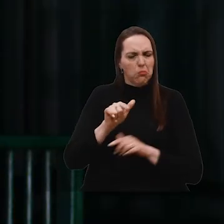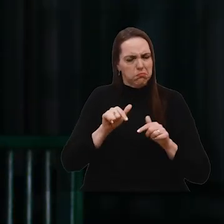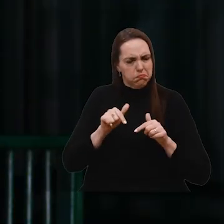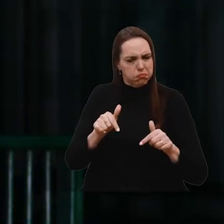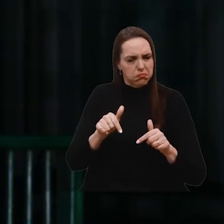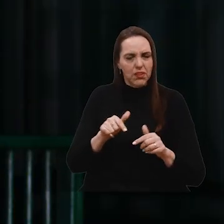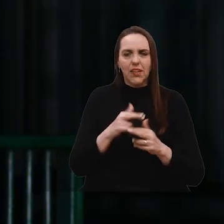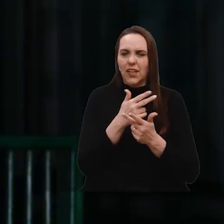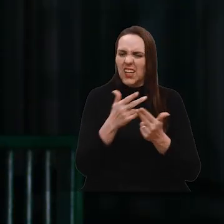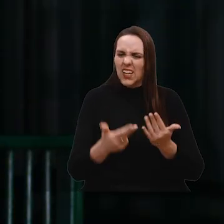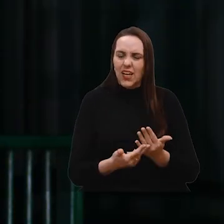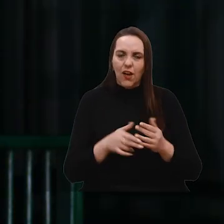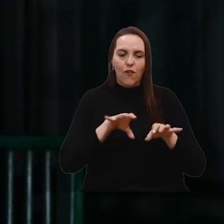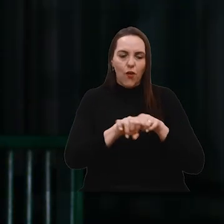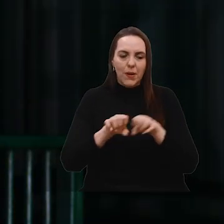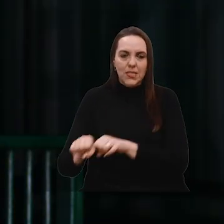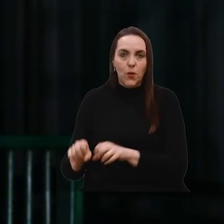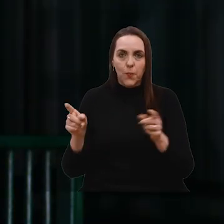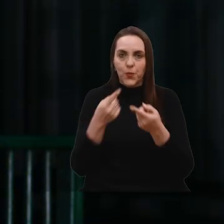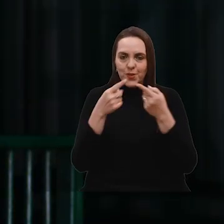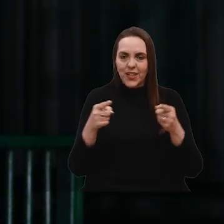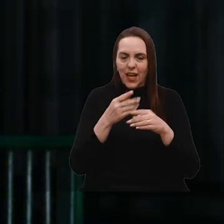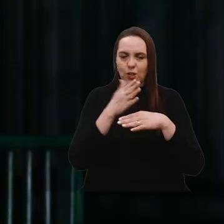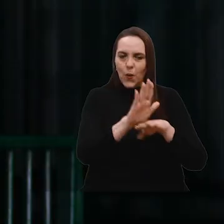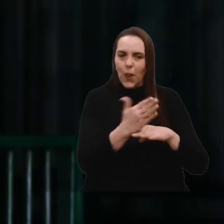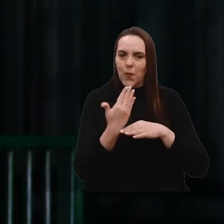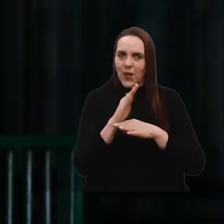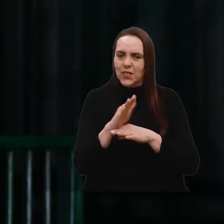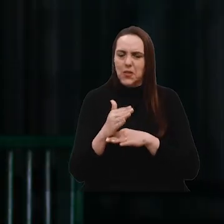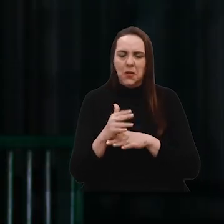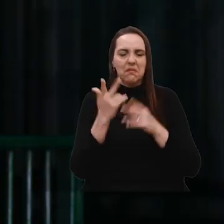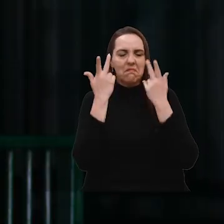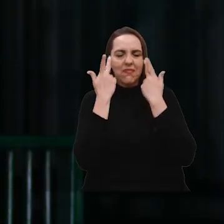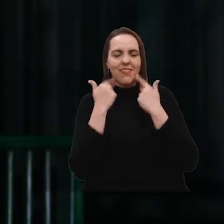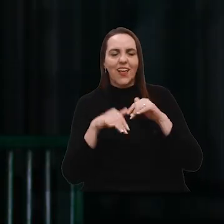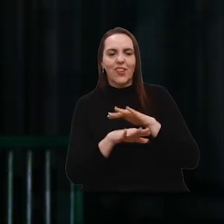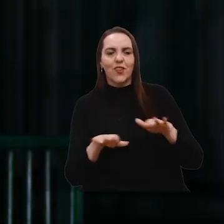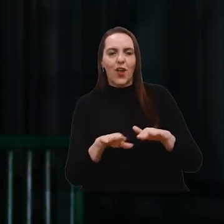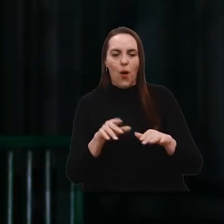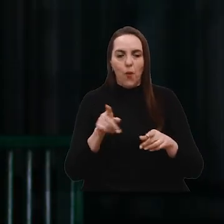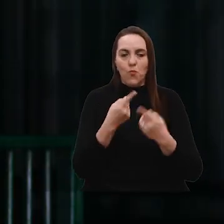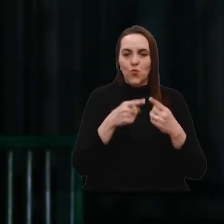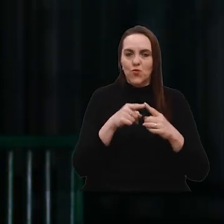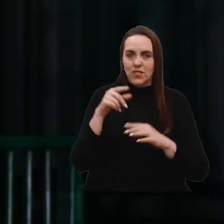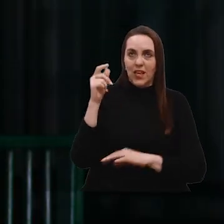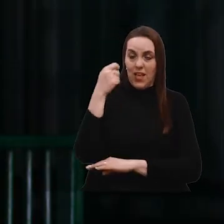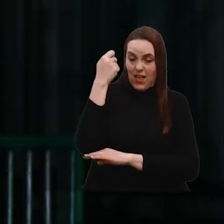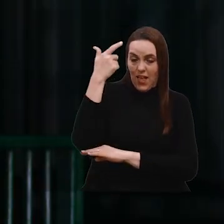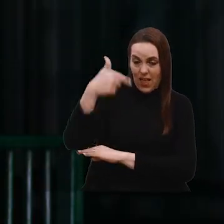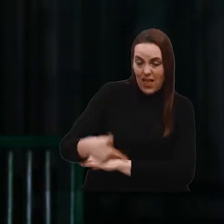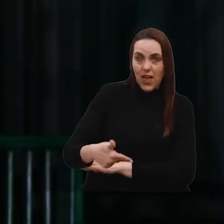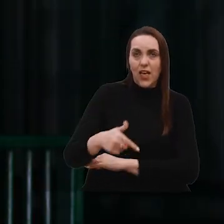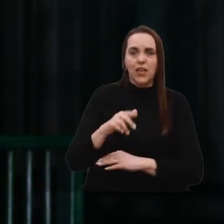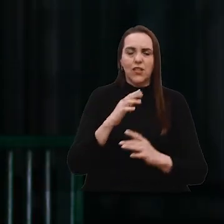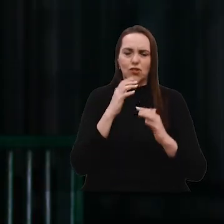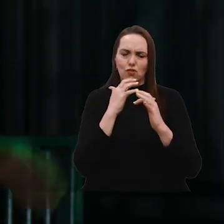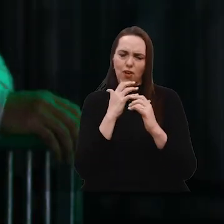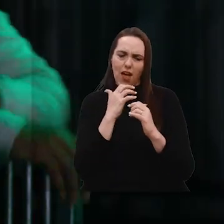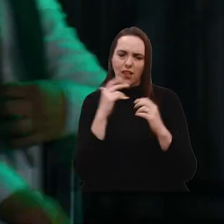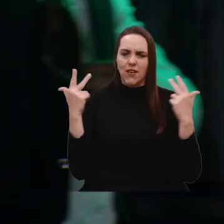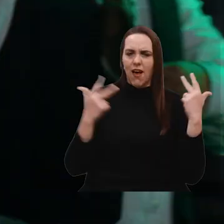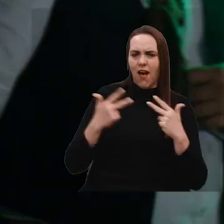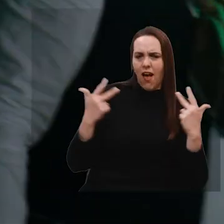Rafael mantém atuação ativa em diversas formações musicais e colaborações, transita com naturalidade entre música regional,